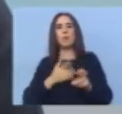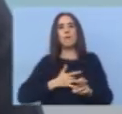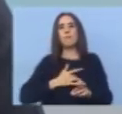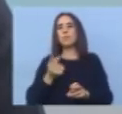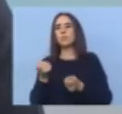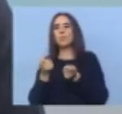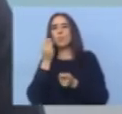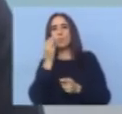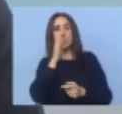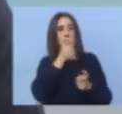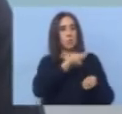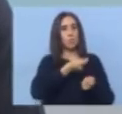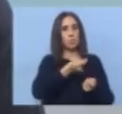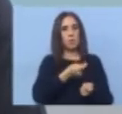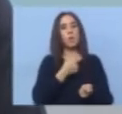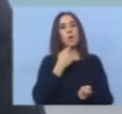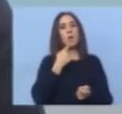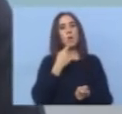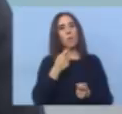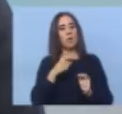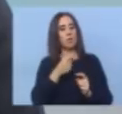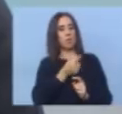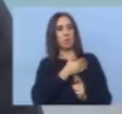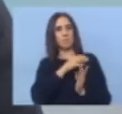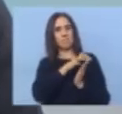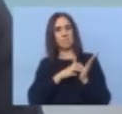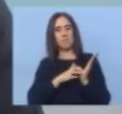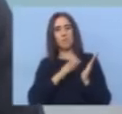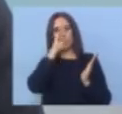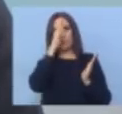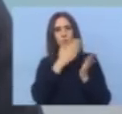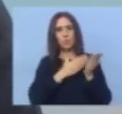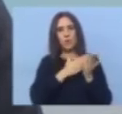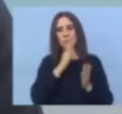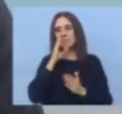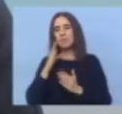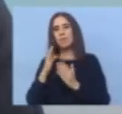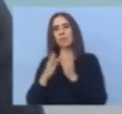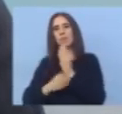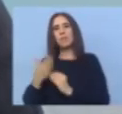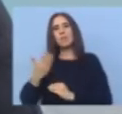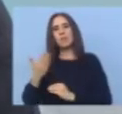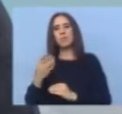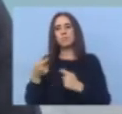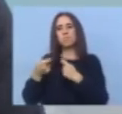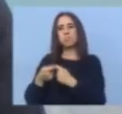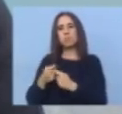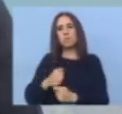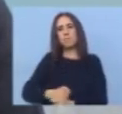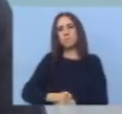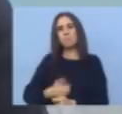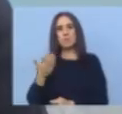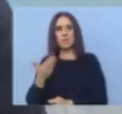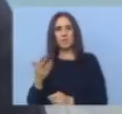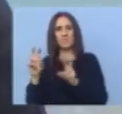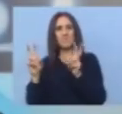Se for de agronomia, também estudar esta última encíclica do Papa. Se for de direito, também questões mais ligadas ao catolicismo e direito.